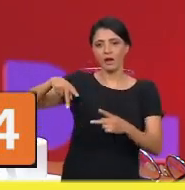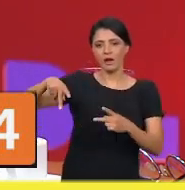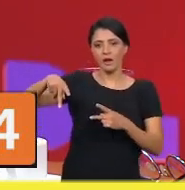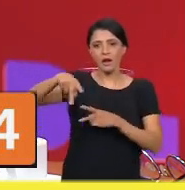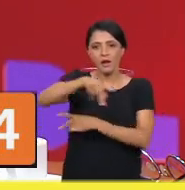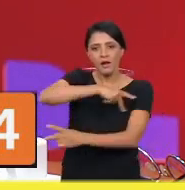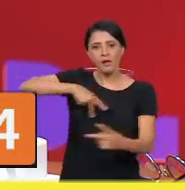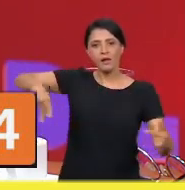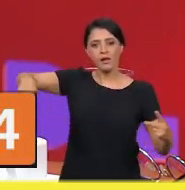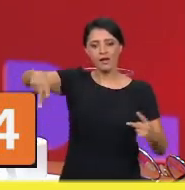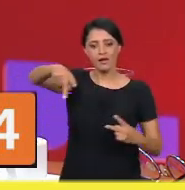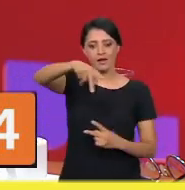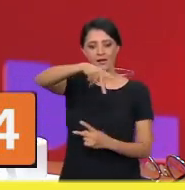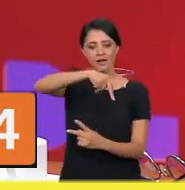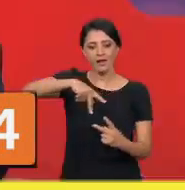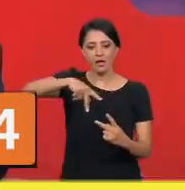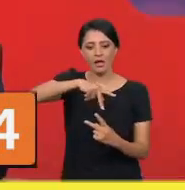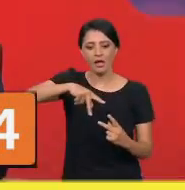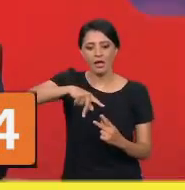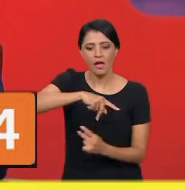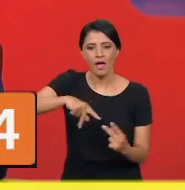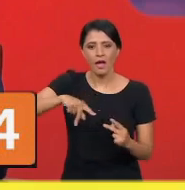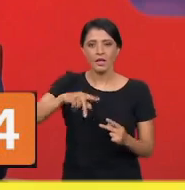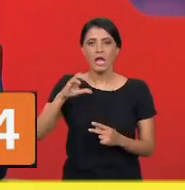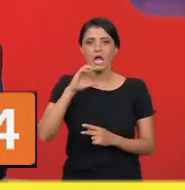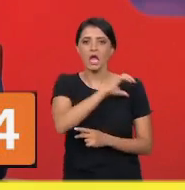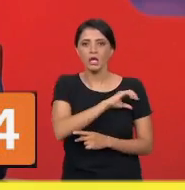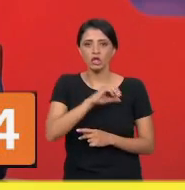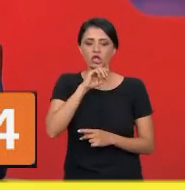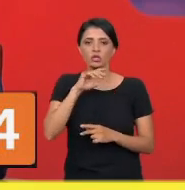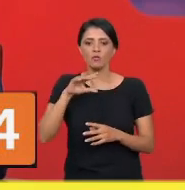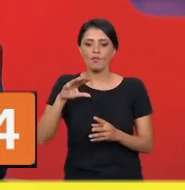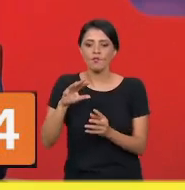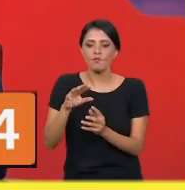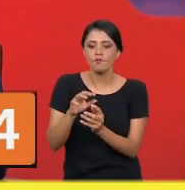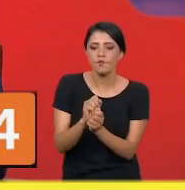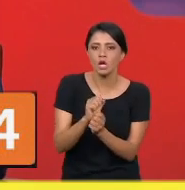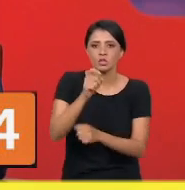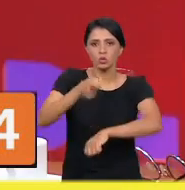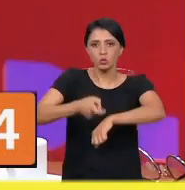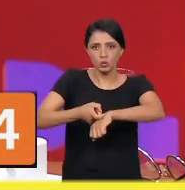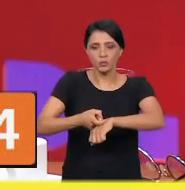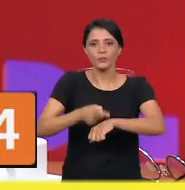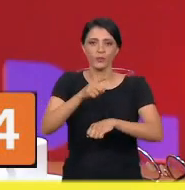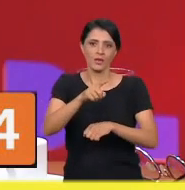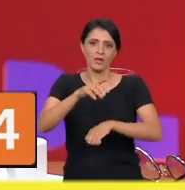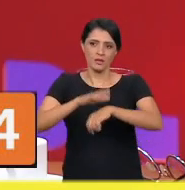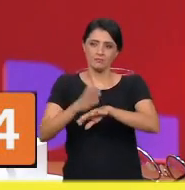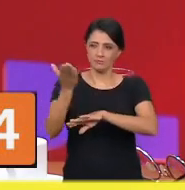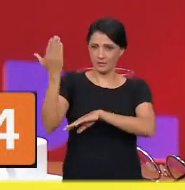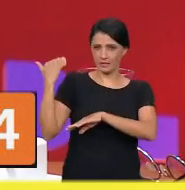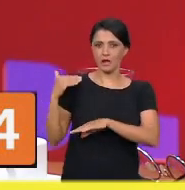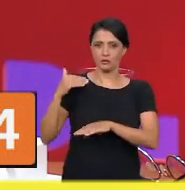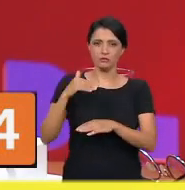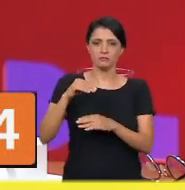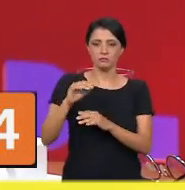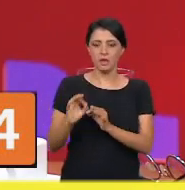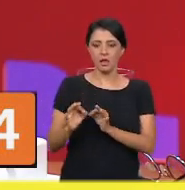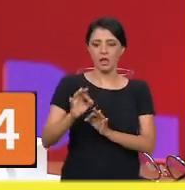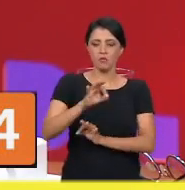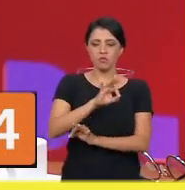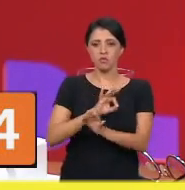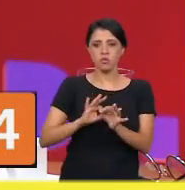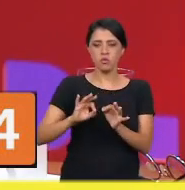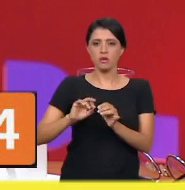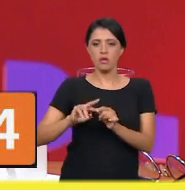cada vez mais quente, cada vez mais denso. Nessa época, partículas e radiação, elas